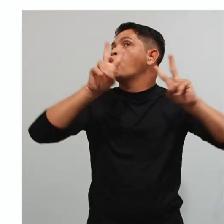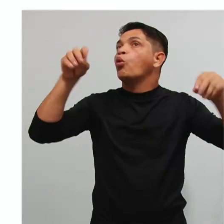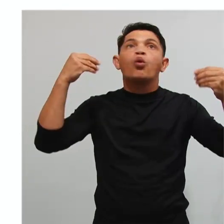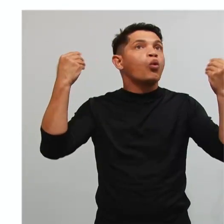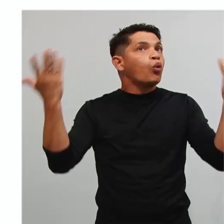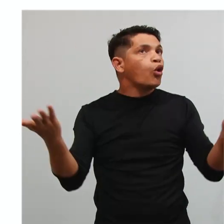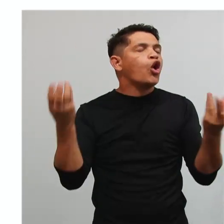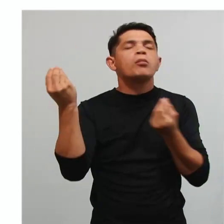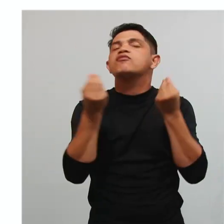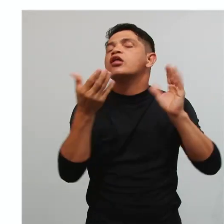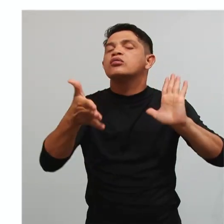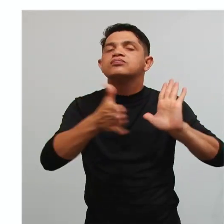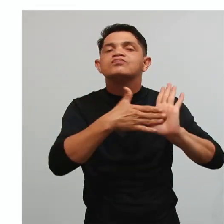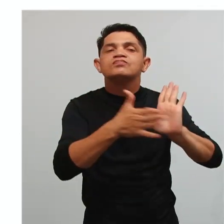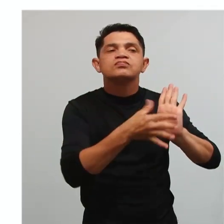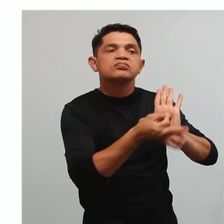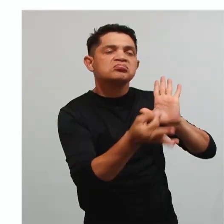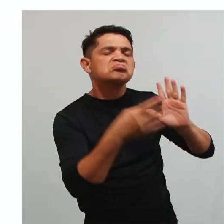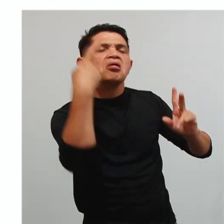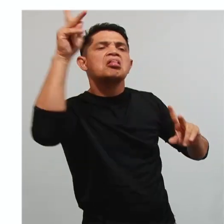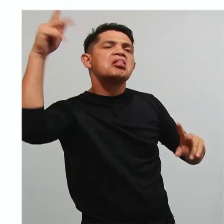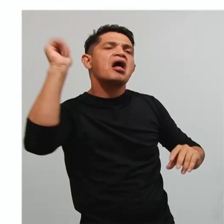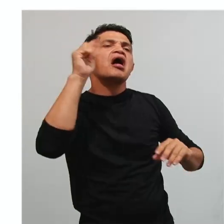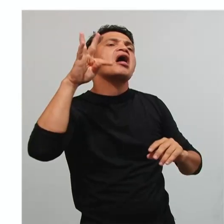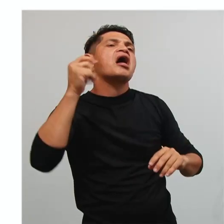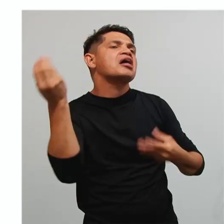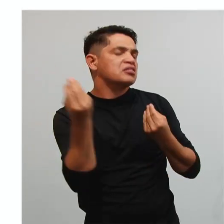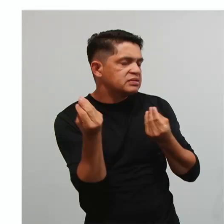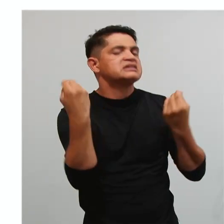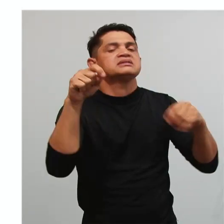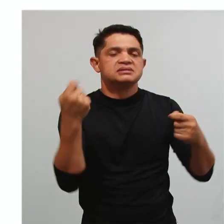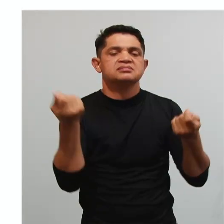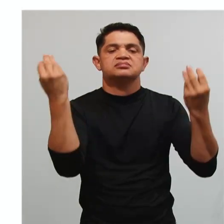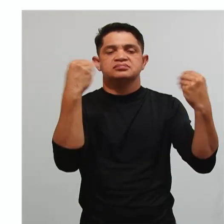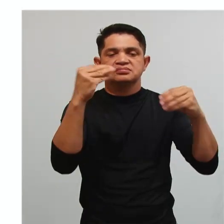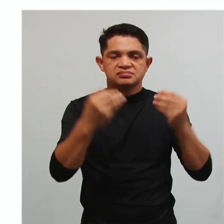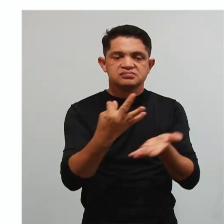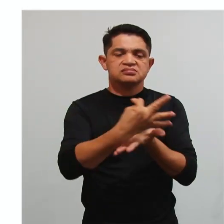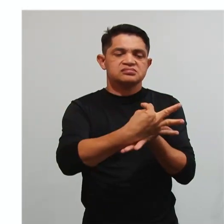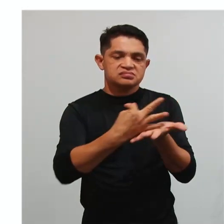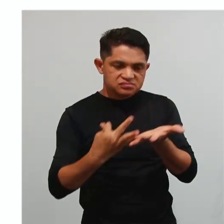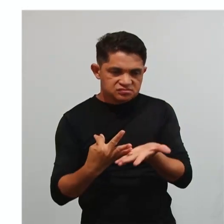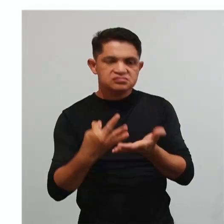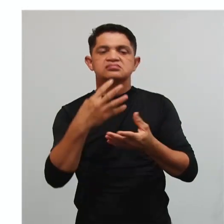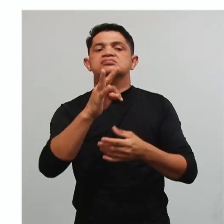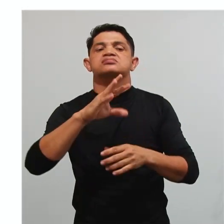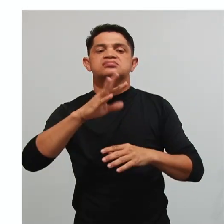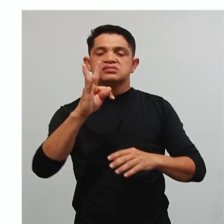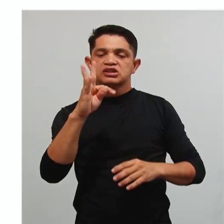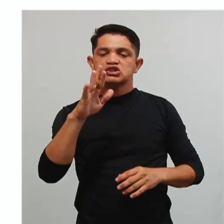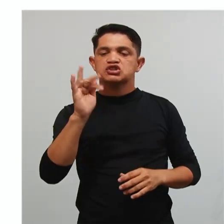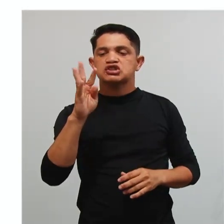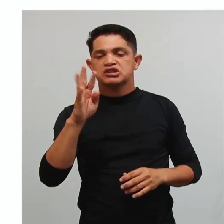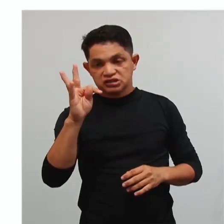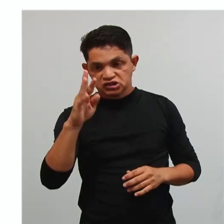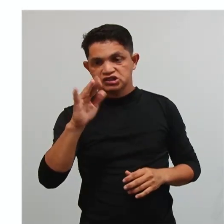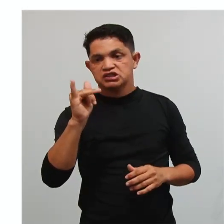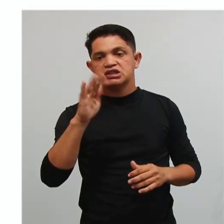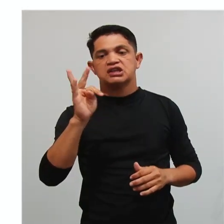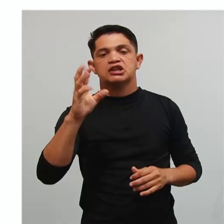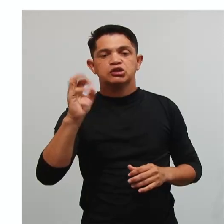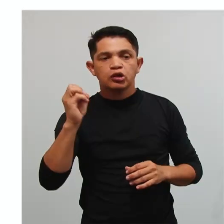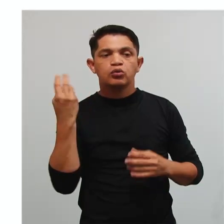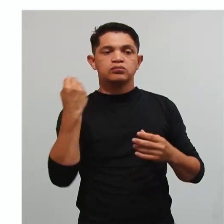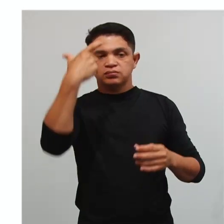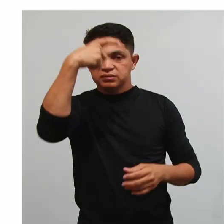ata da reunião se ela não estiver indicada aqui no título? Então, o título facilita, em vez de eu ter que ler o texto todinho para saber que reunião era